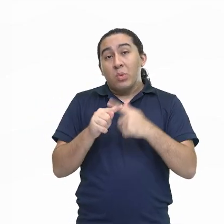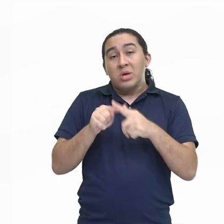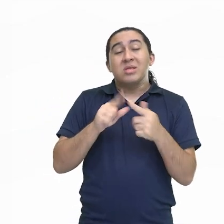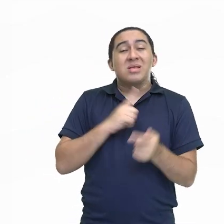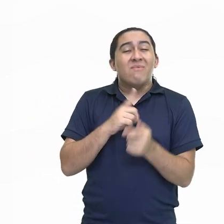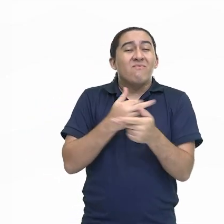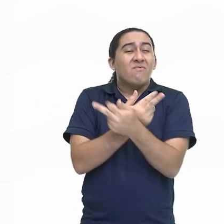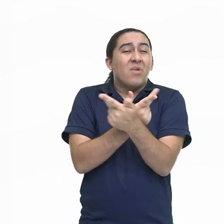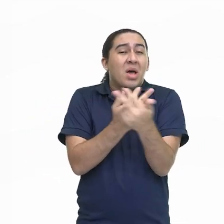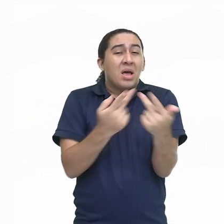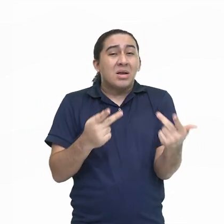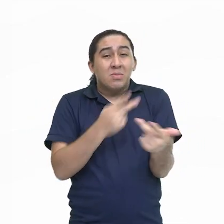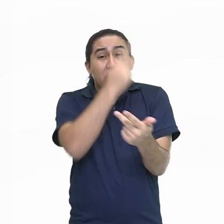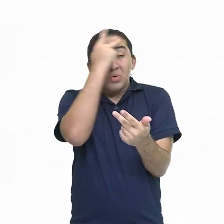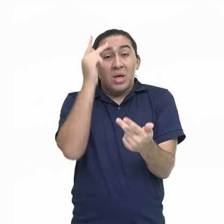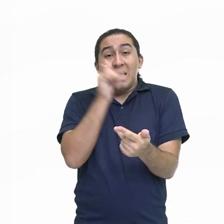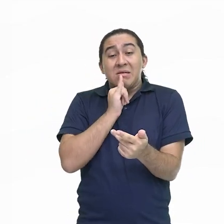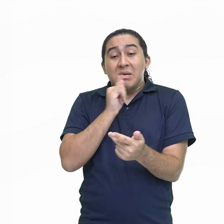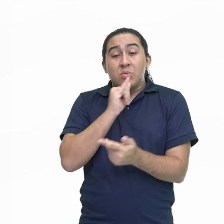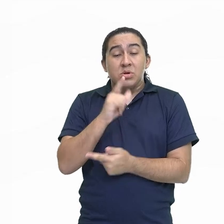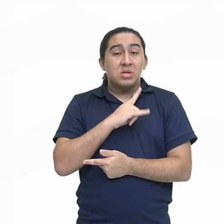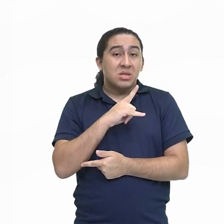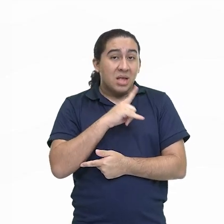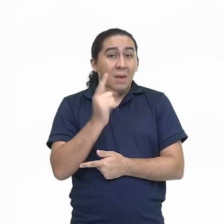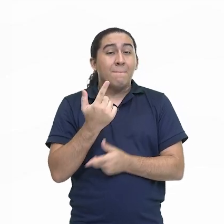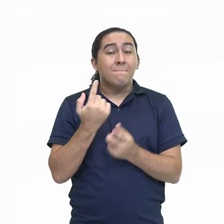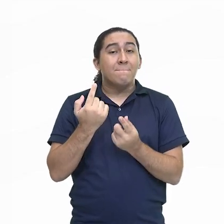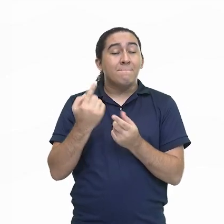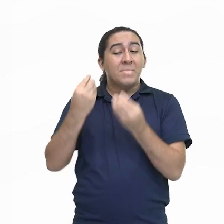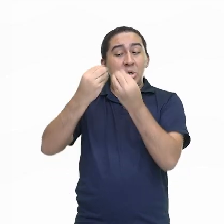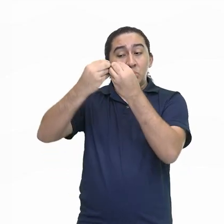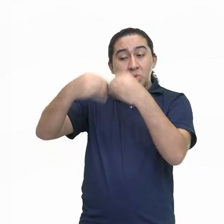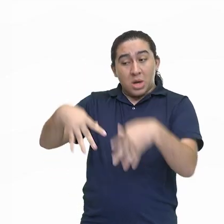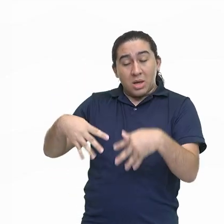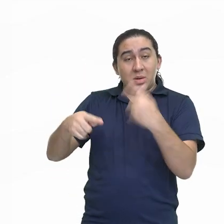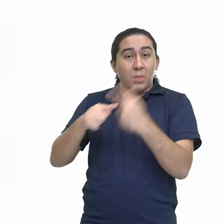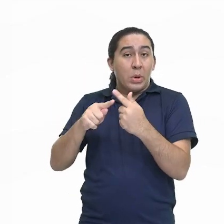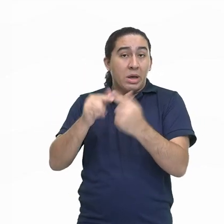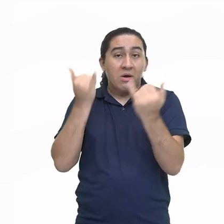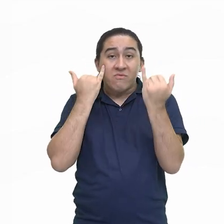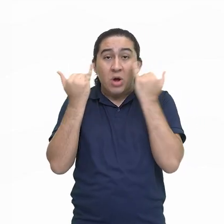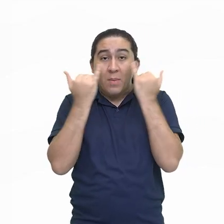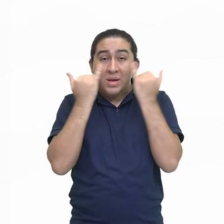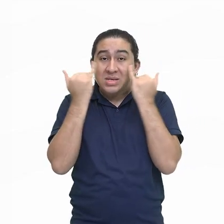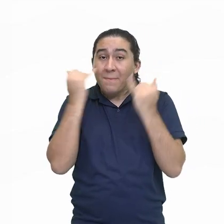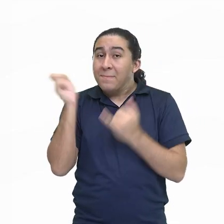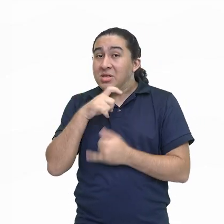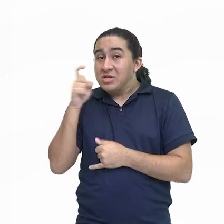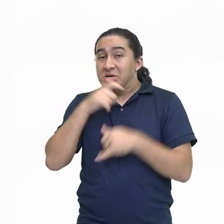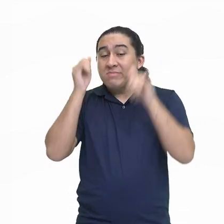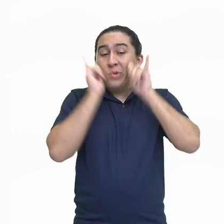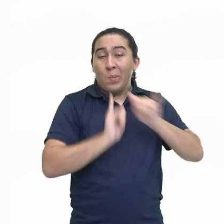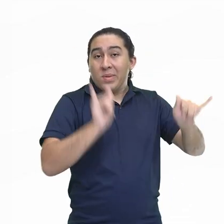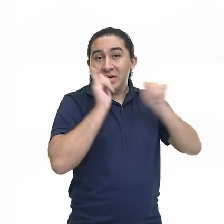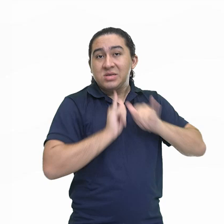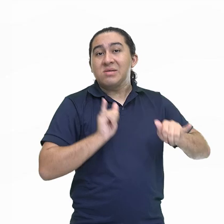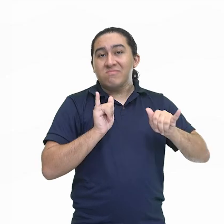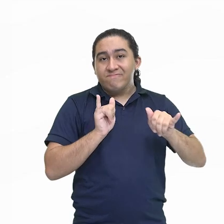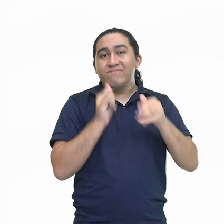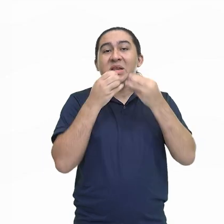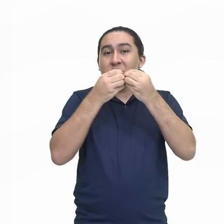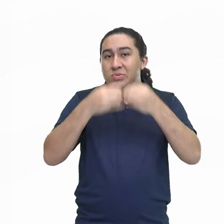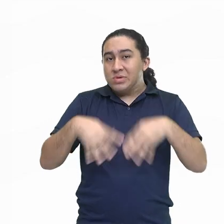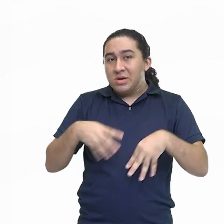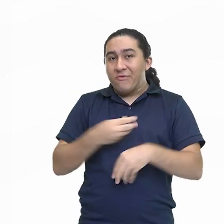por ser confundidas ou informações que não eram verdadeiras, certo? E aí,